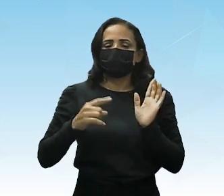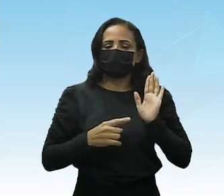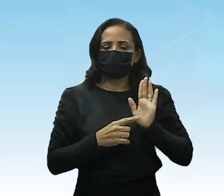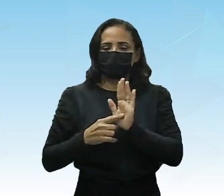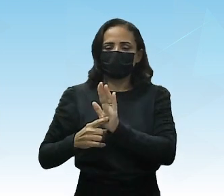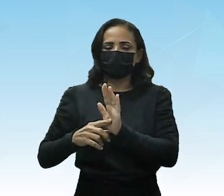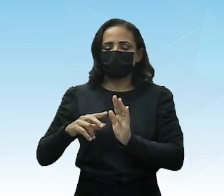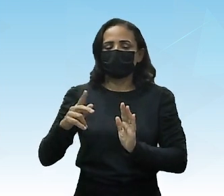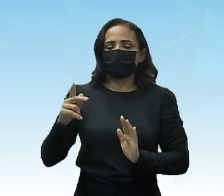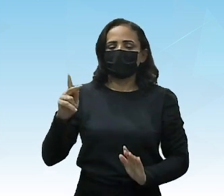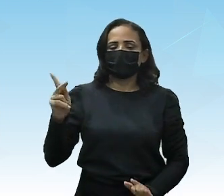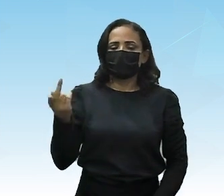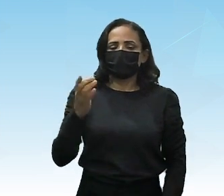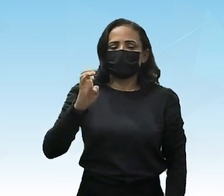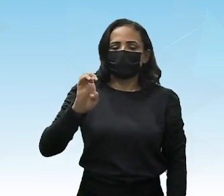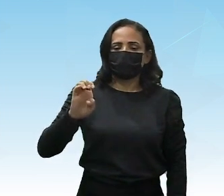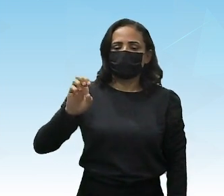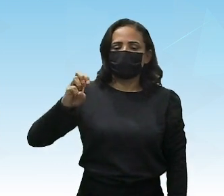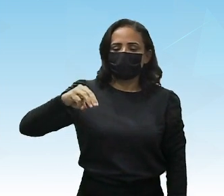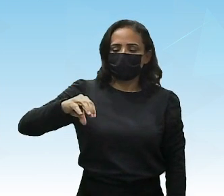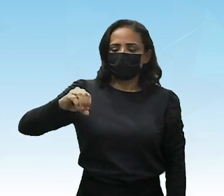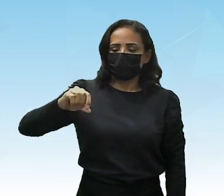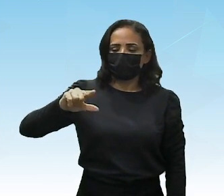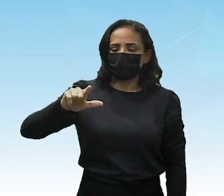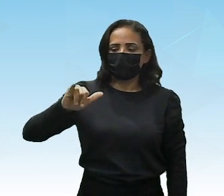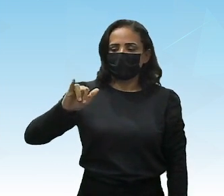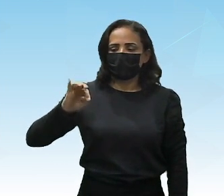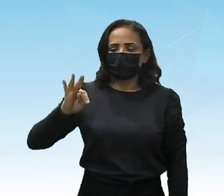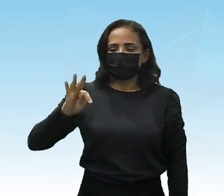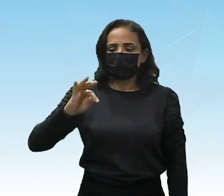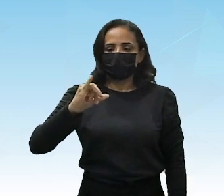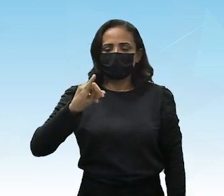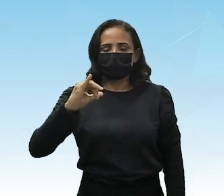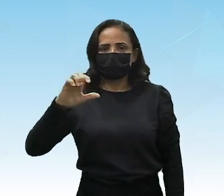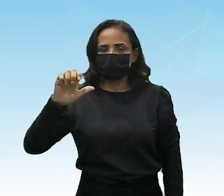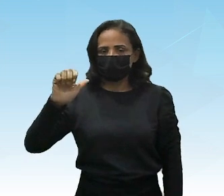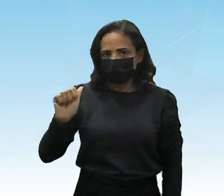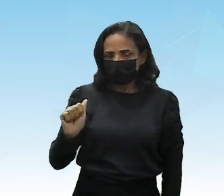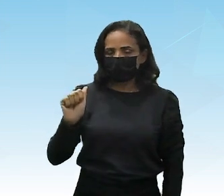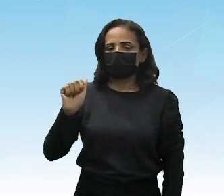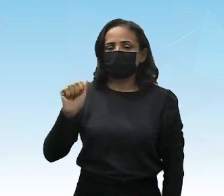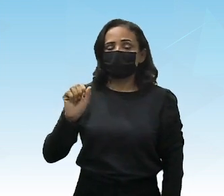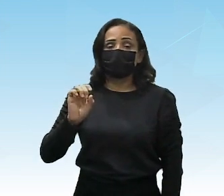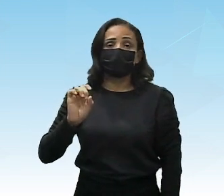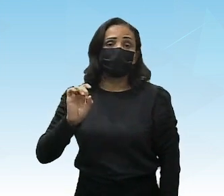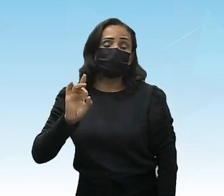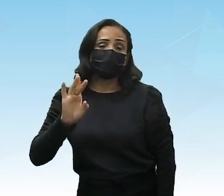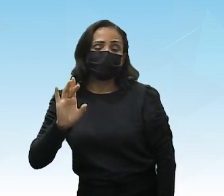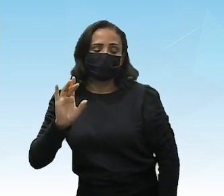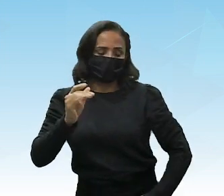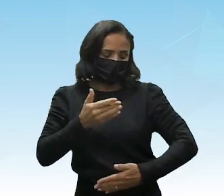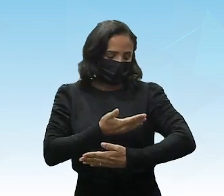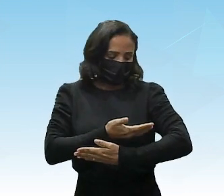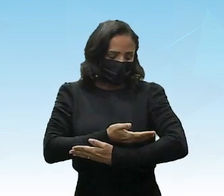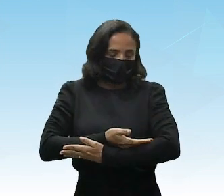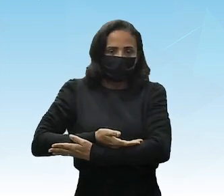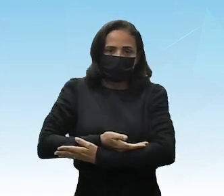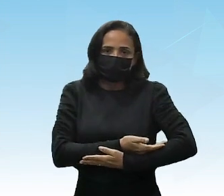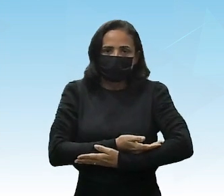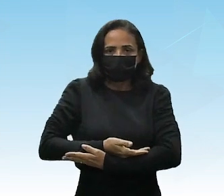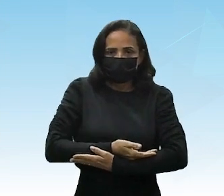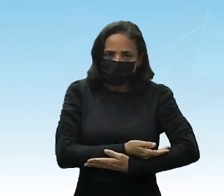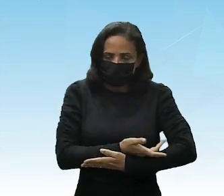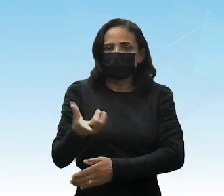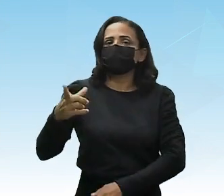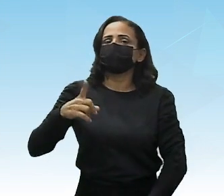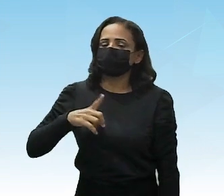ou doença hemolítica do recém-nascido. Essa doença hemolítica do recém-nascido, ou DHRN, vocês têm que ficar ligados numa